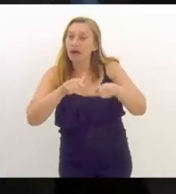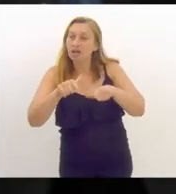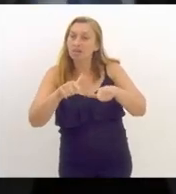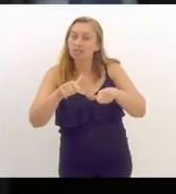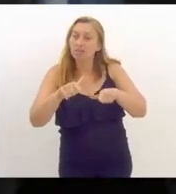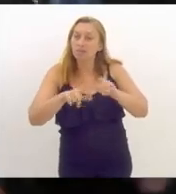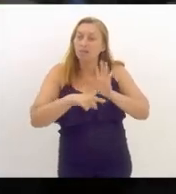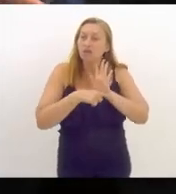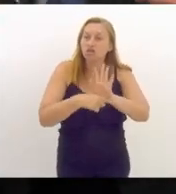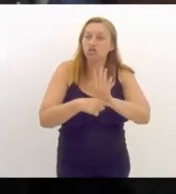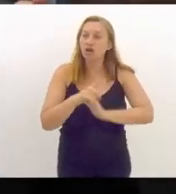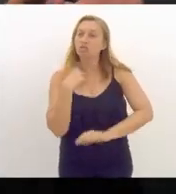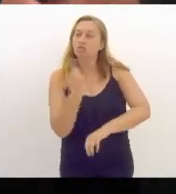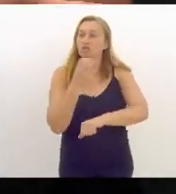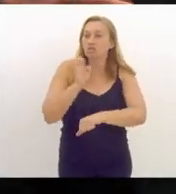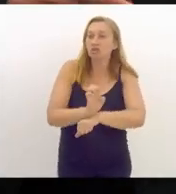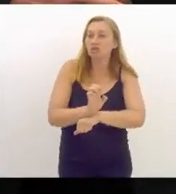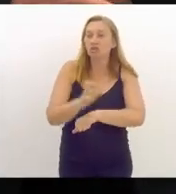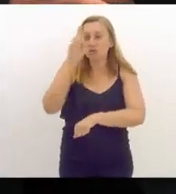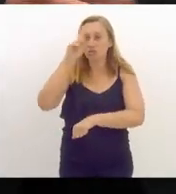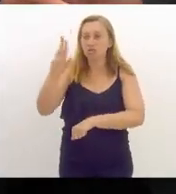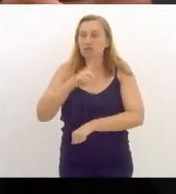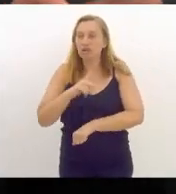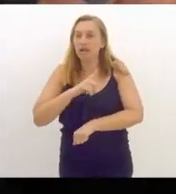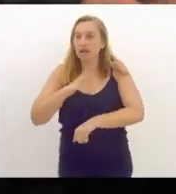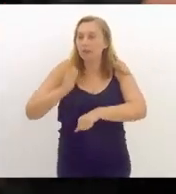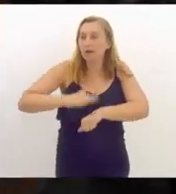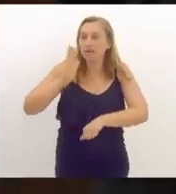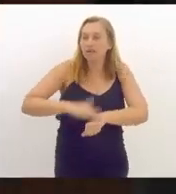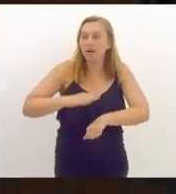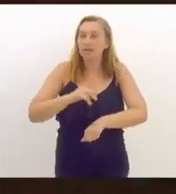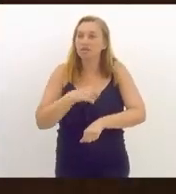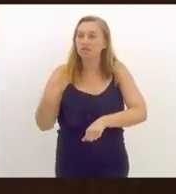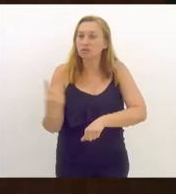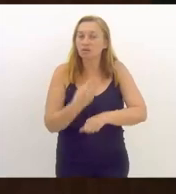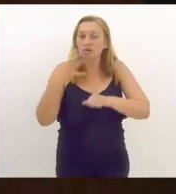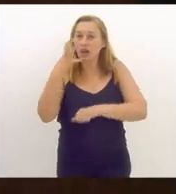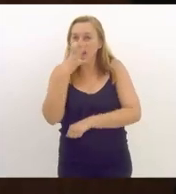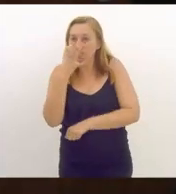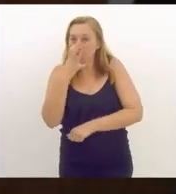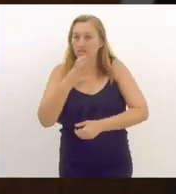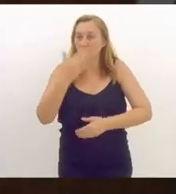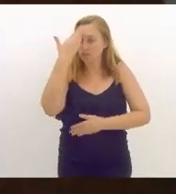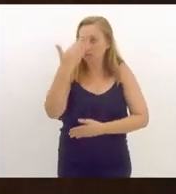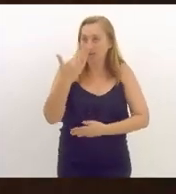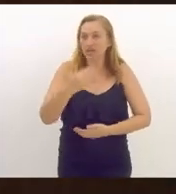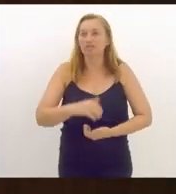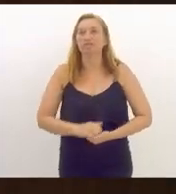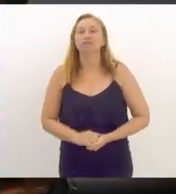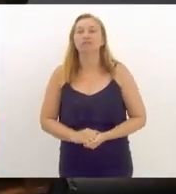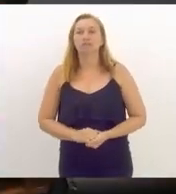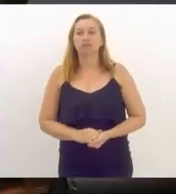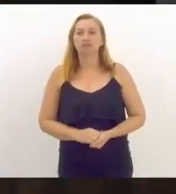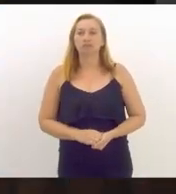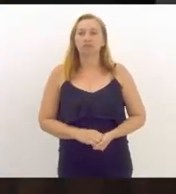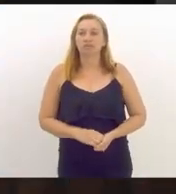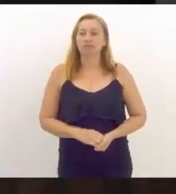com o nosso estado e o senhor terá cada vez mais nossa admiração muito obrigado